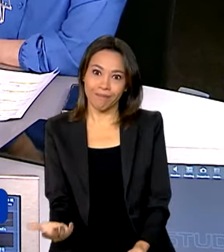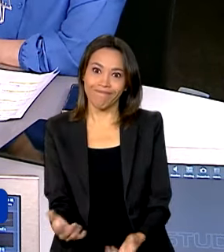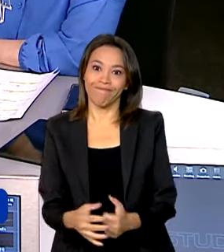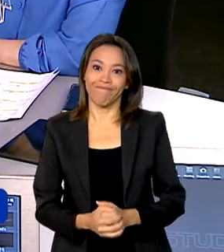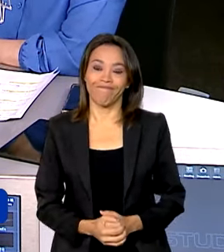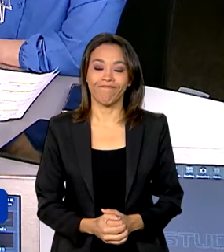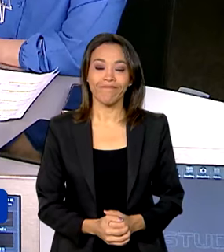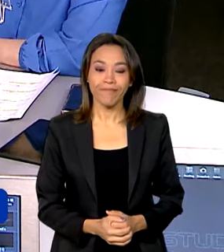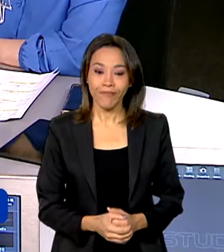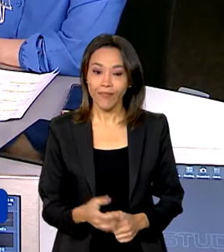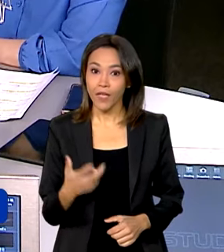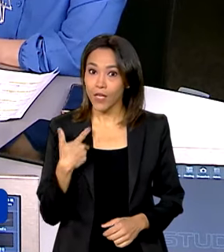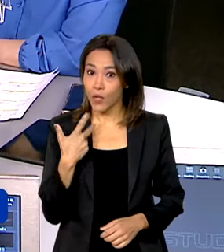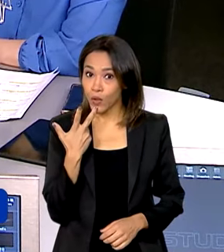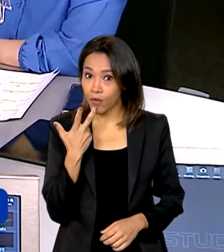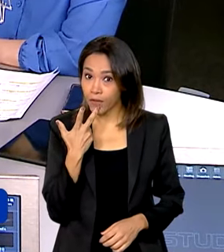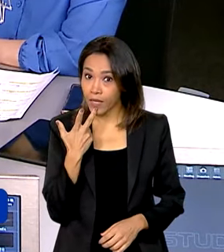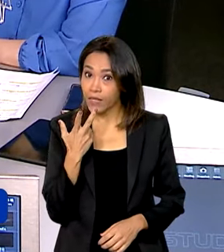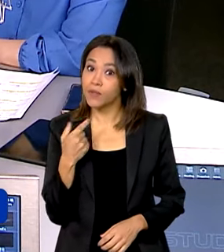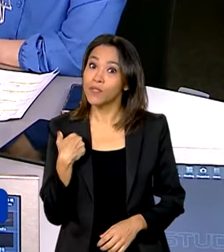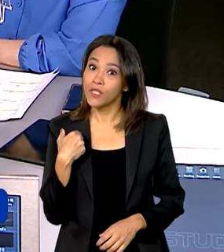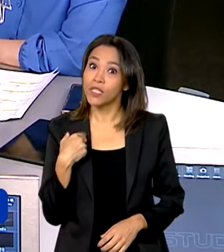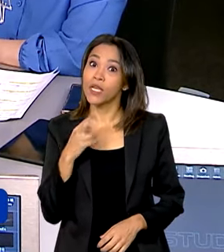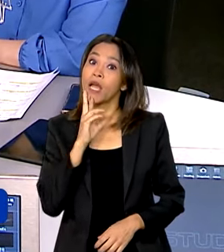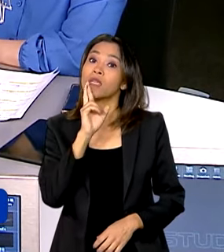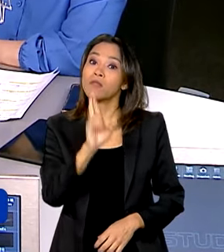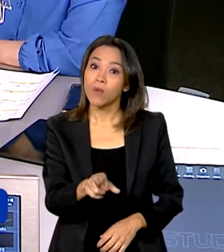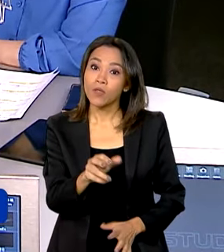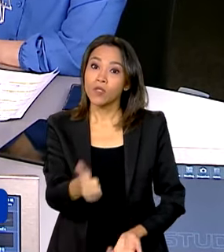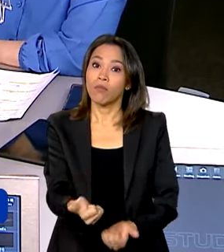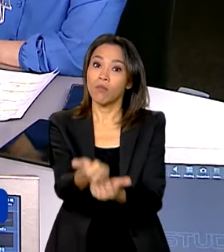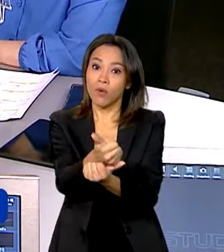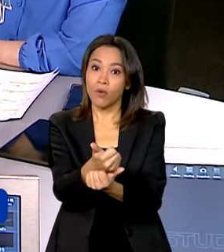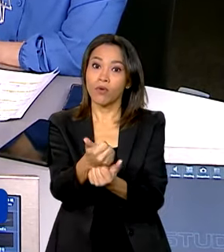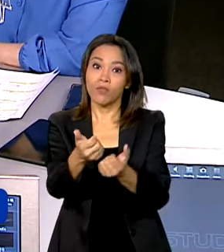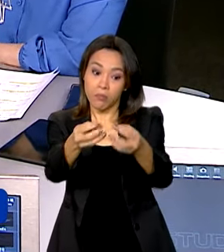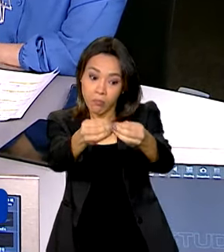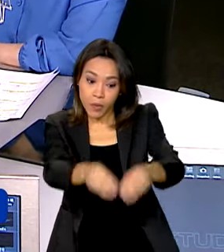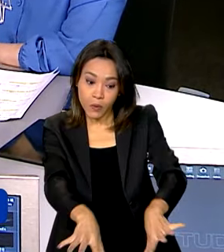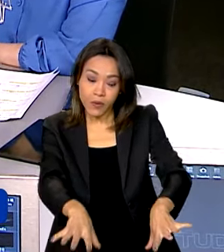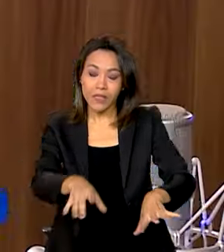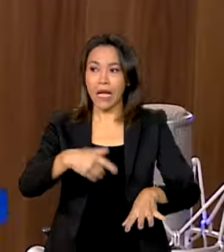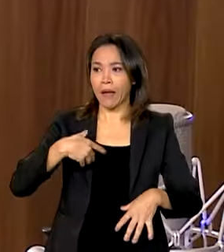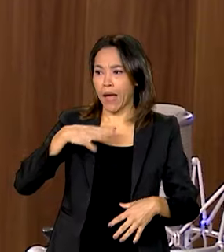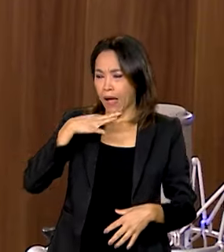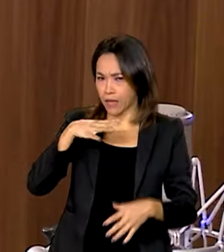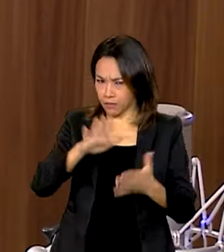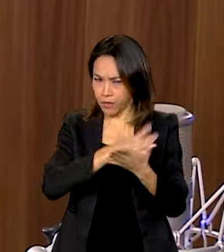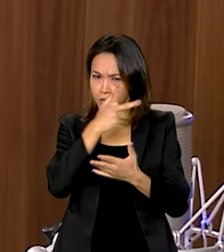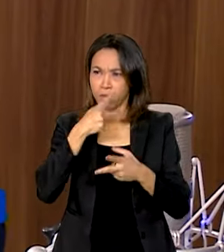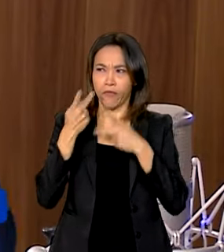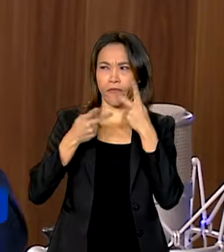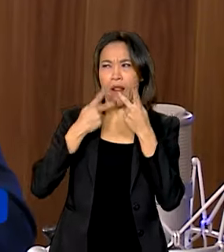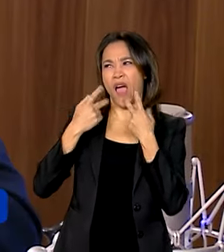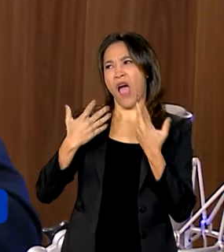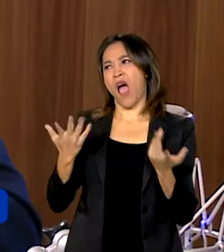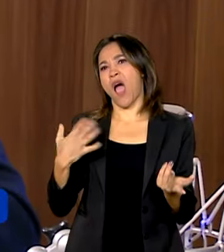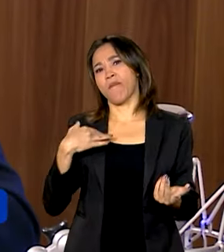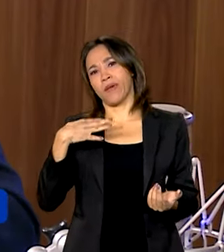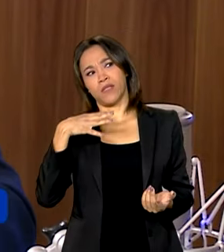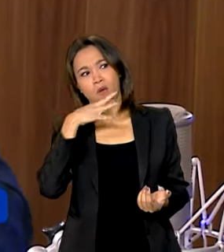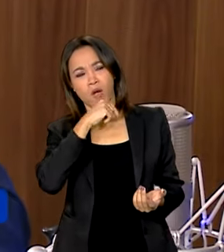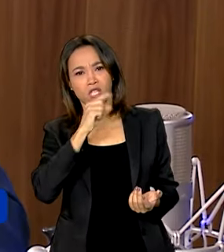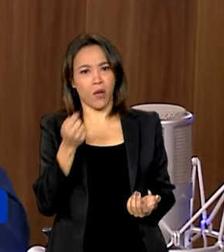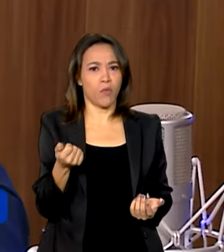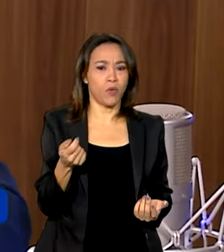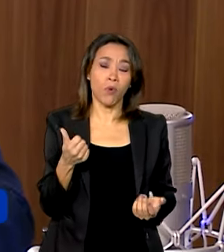é e eu tô falando de resposta desastre tá porque as vezes as pessoas podem achar Mas isso não é suficiente mas tem todas